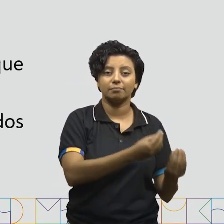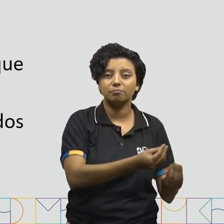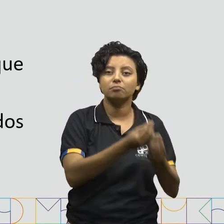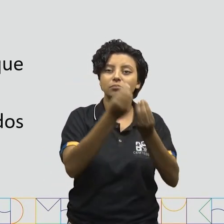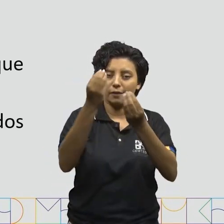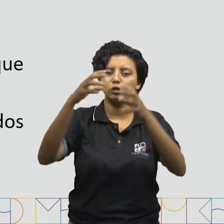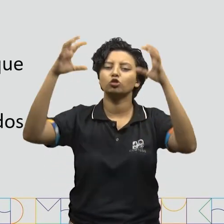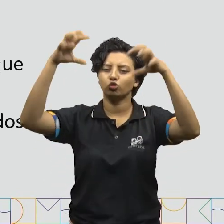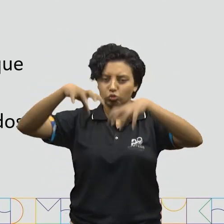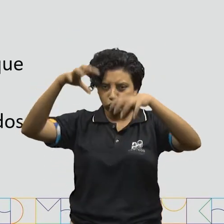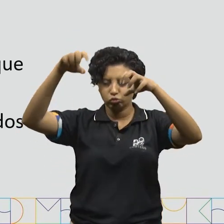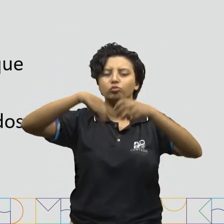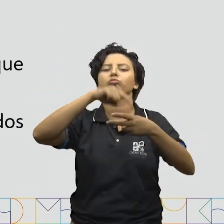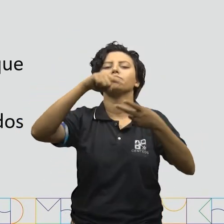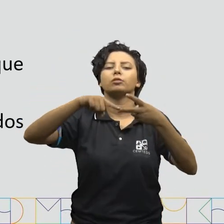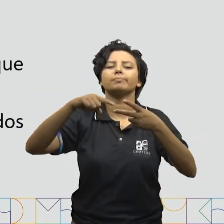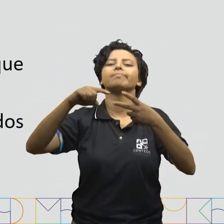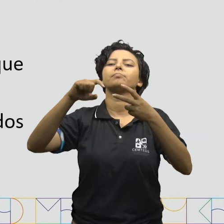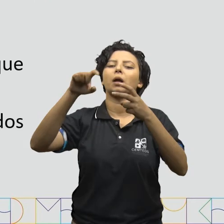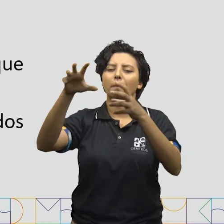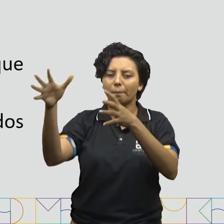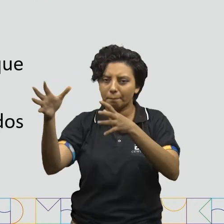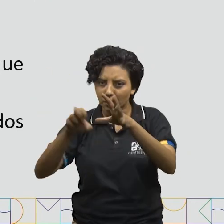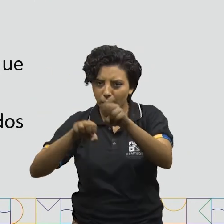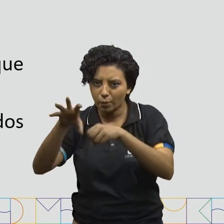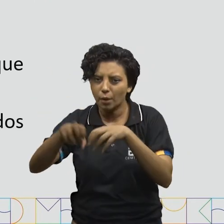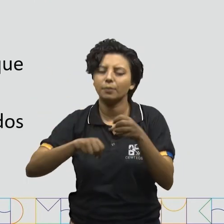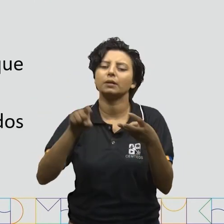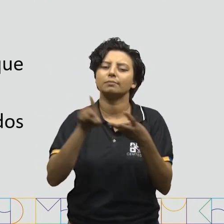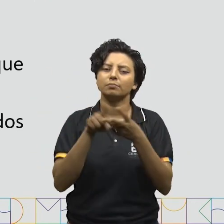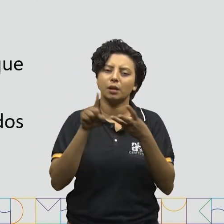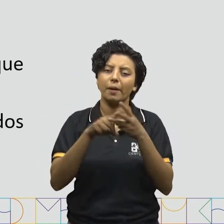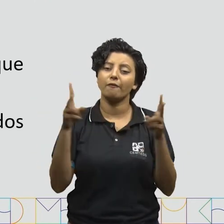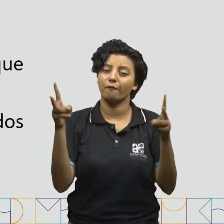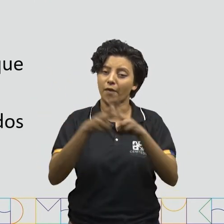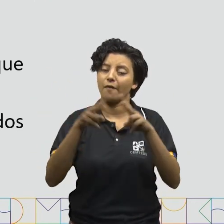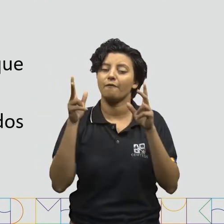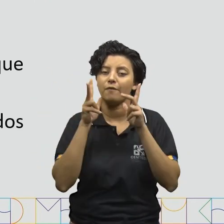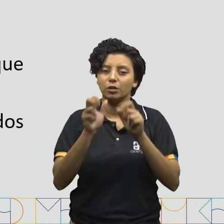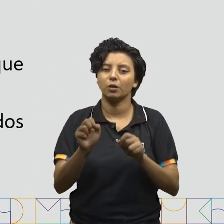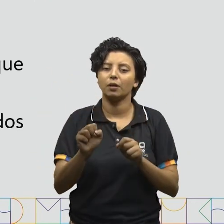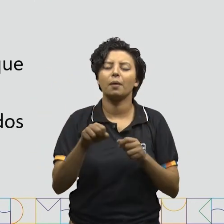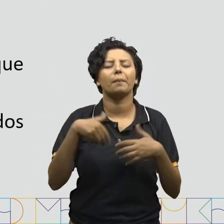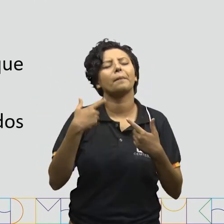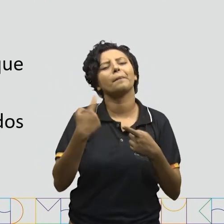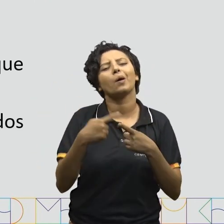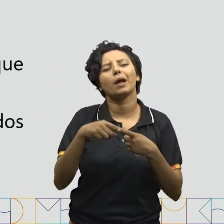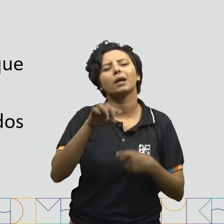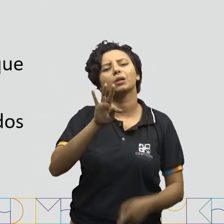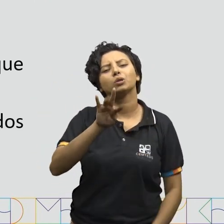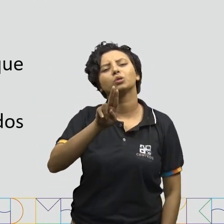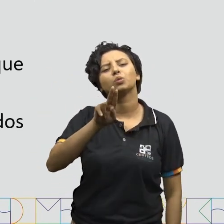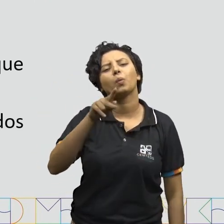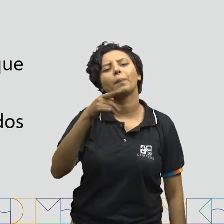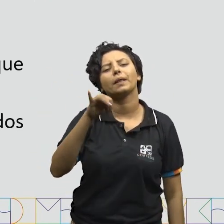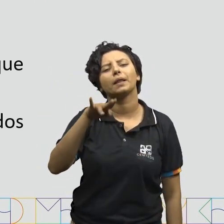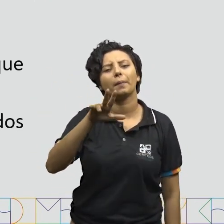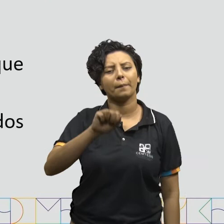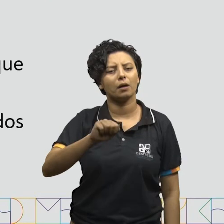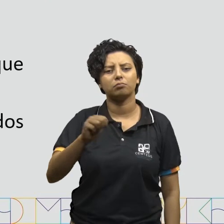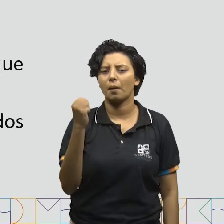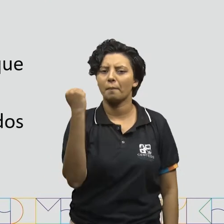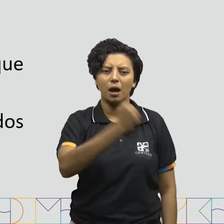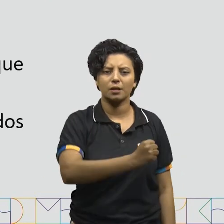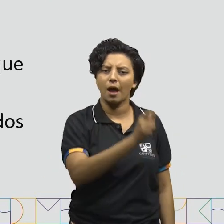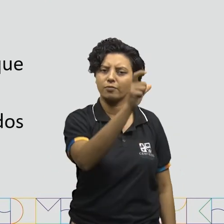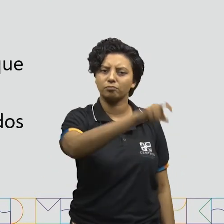para assegurar a chegada das chuvas, colheitas e vitórias nas guerras. E por que os tupinambás sacrificavam prisioneiros de